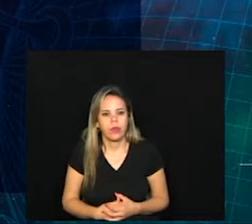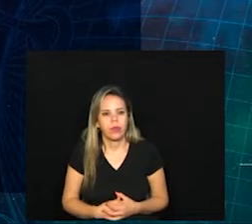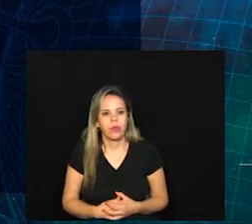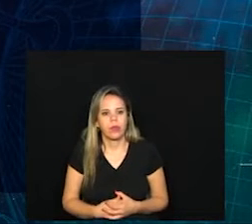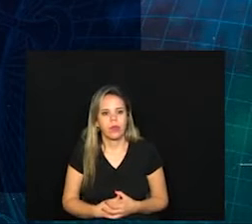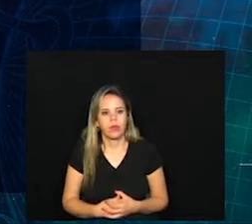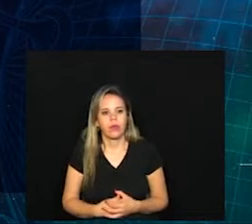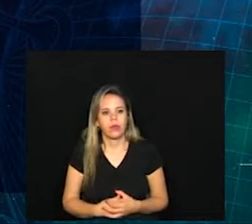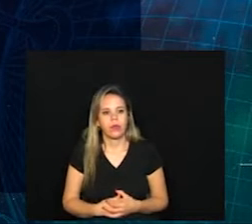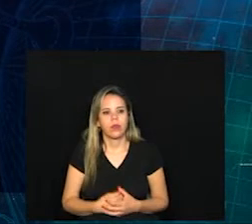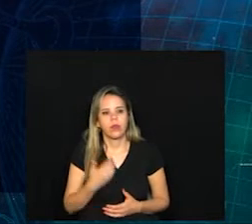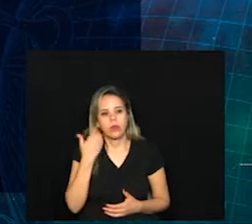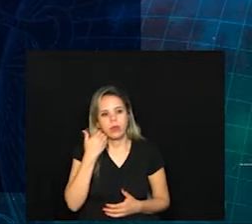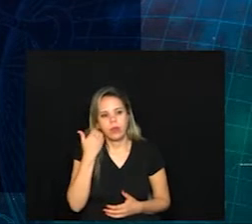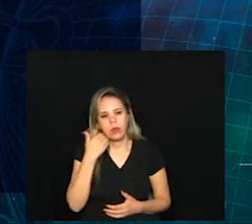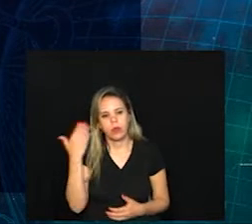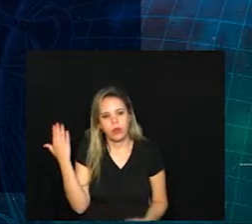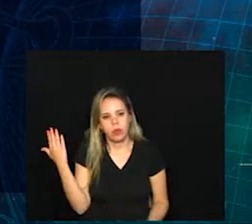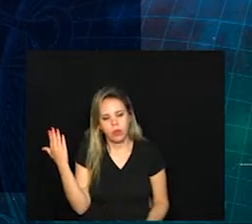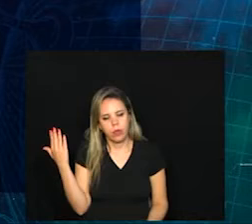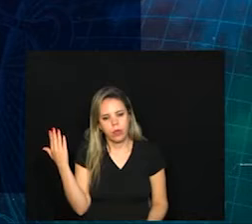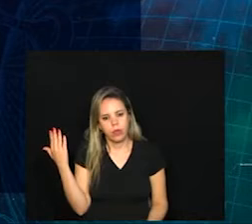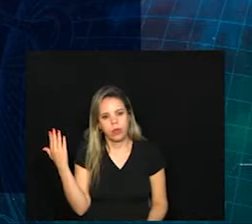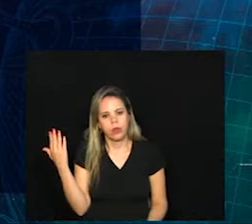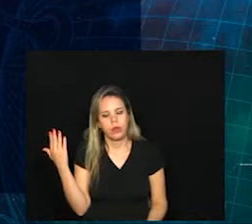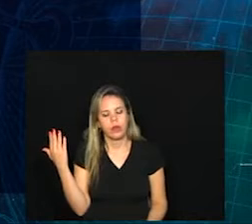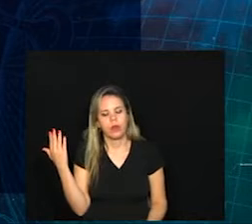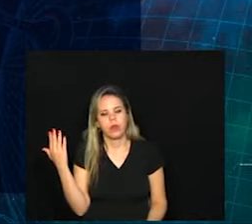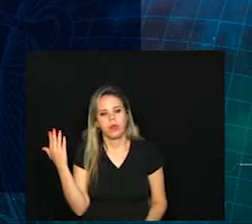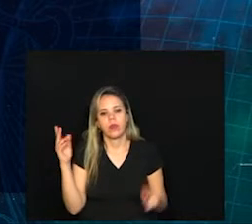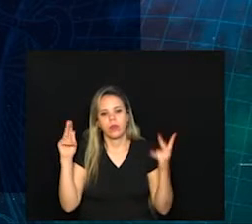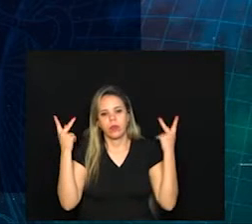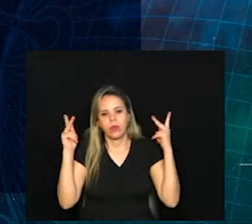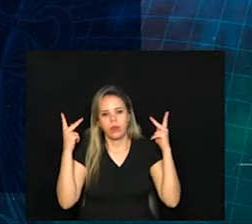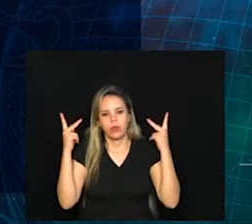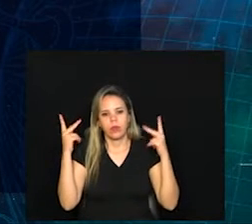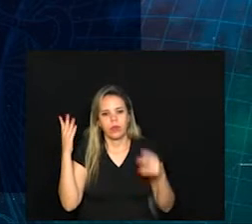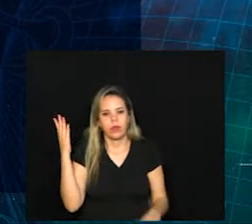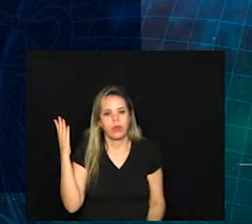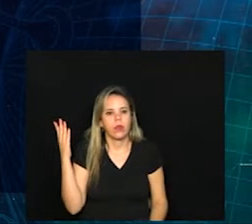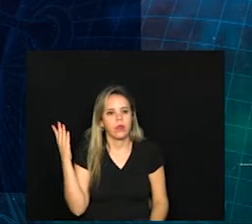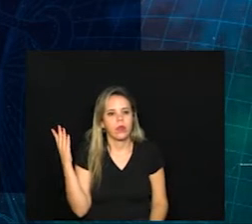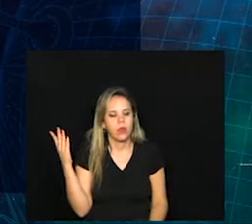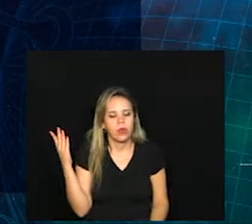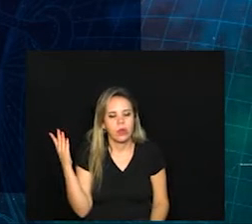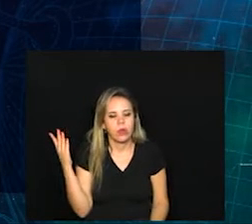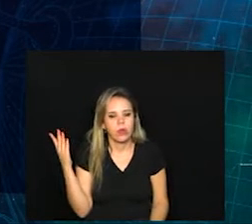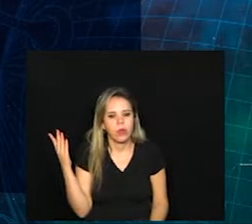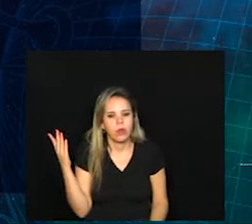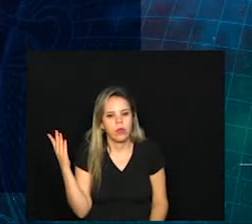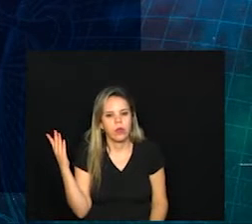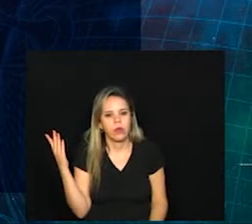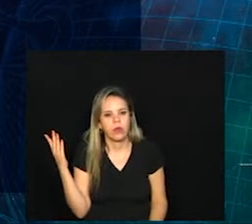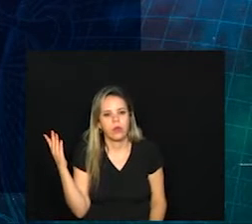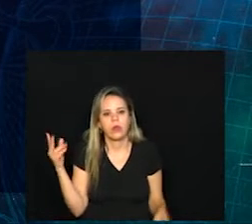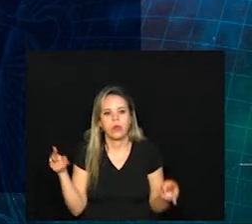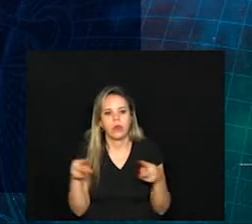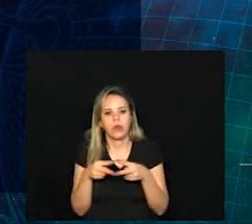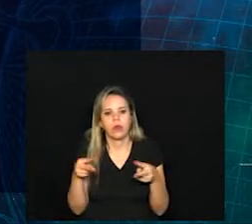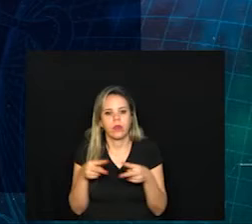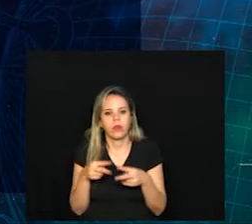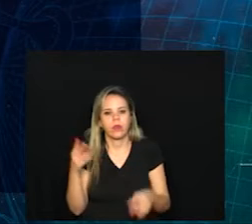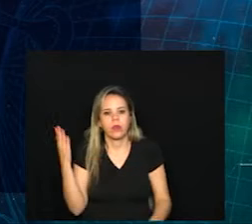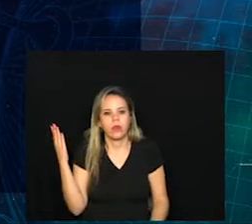25.324, Santa Bárbara do Oeste 21.901, Hortolândia 21.606,